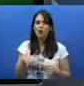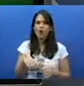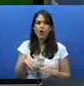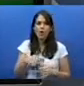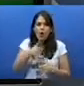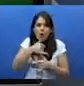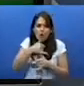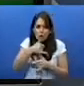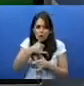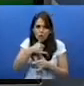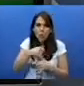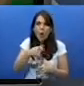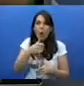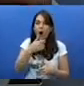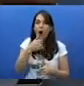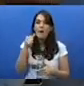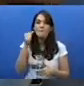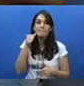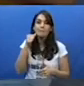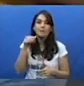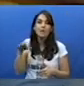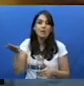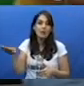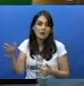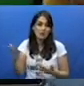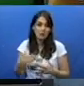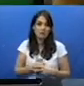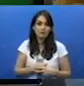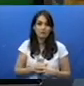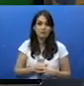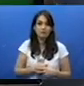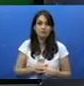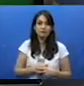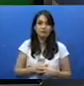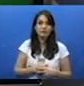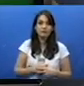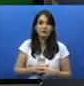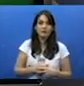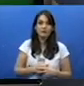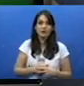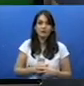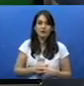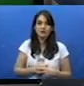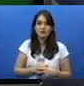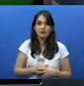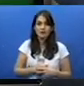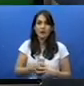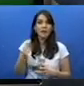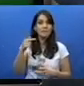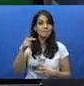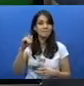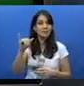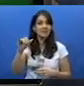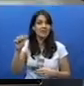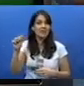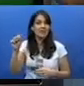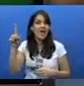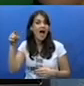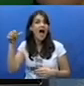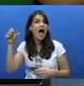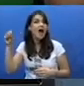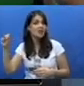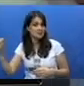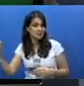termos. Ó, no Rio Grande do Sul, os meninos são chamados de piás,